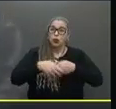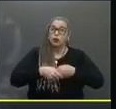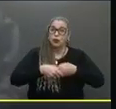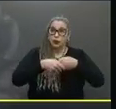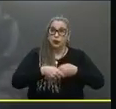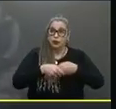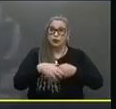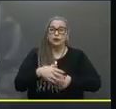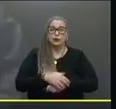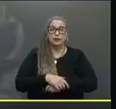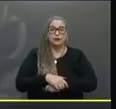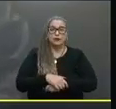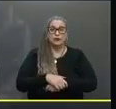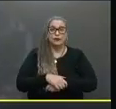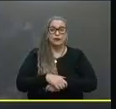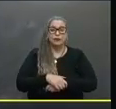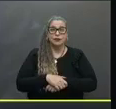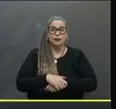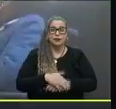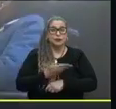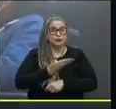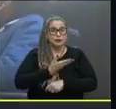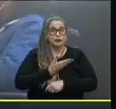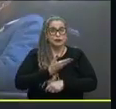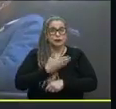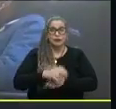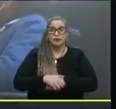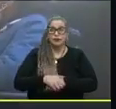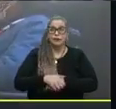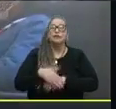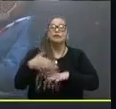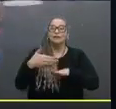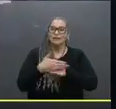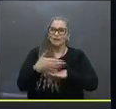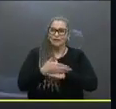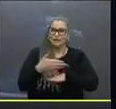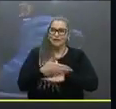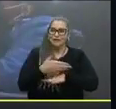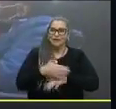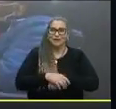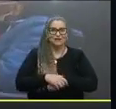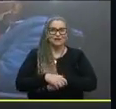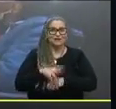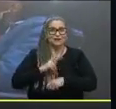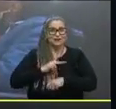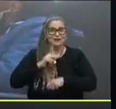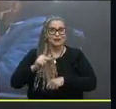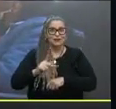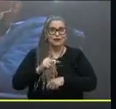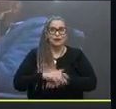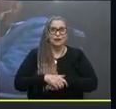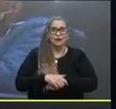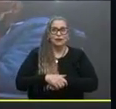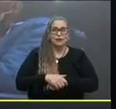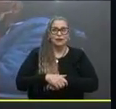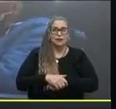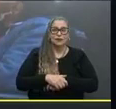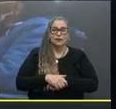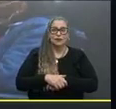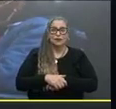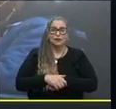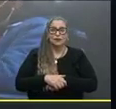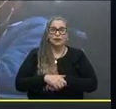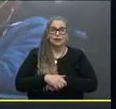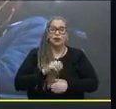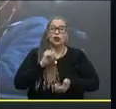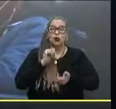Cumprimento também meus amigos que estão aqui presentes, ex-presidentes e amigos